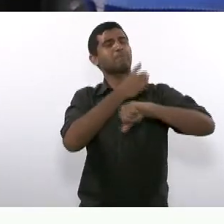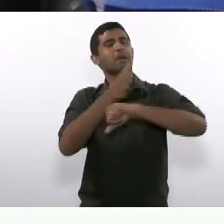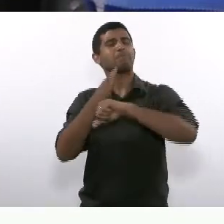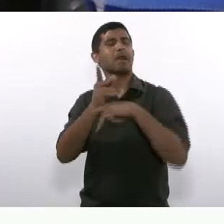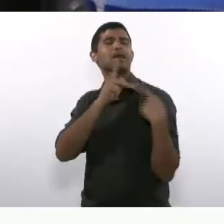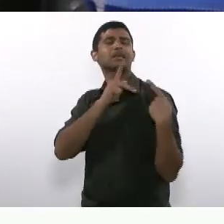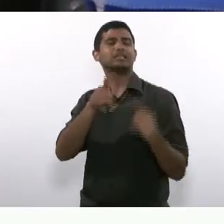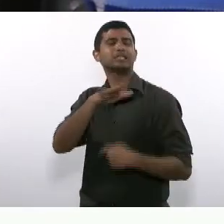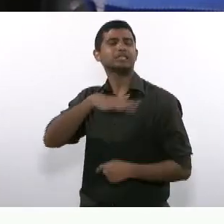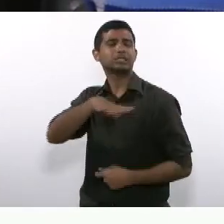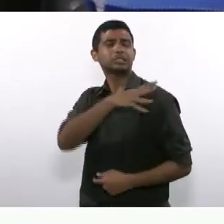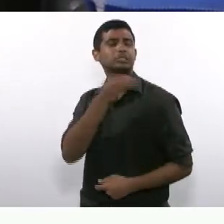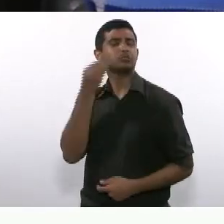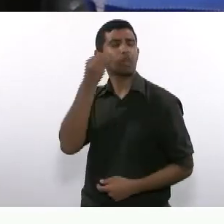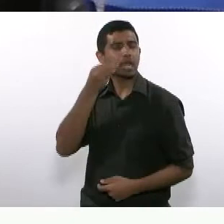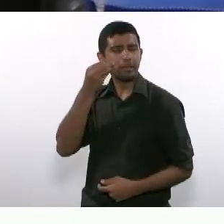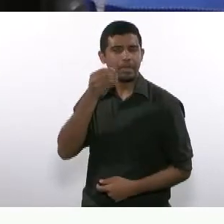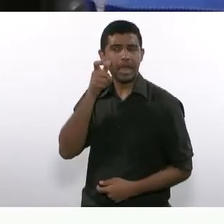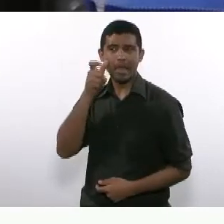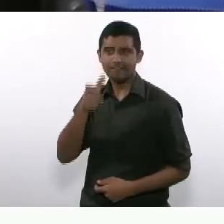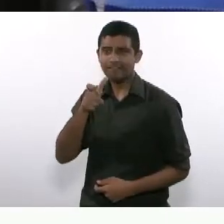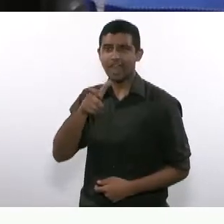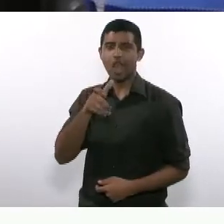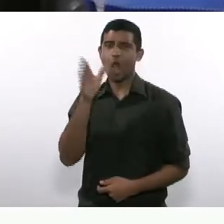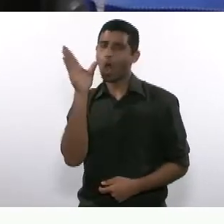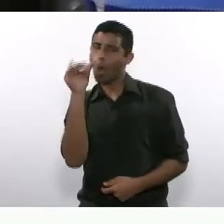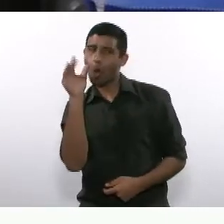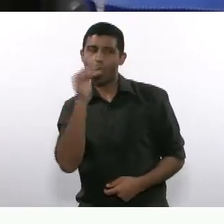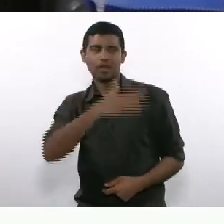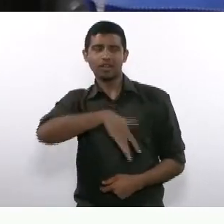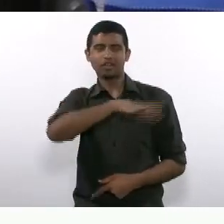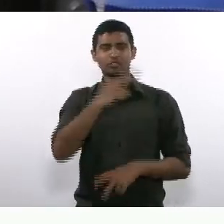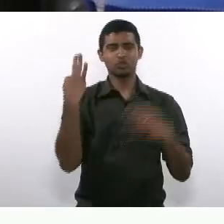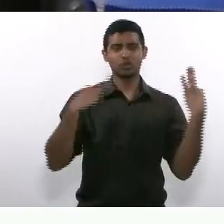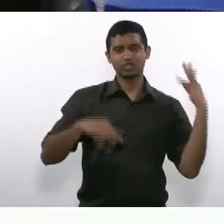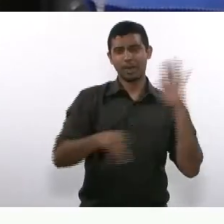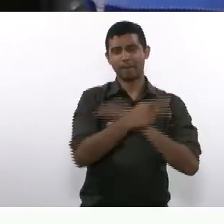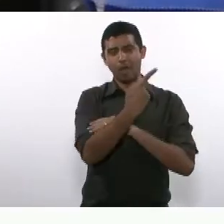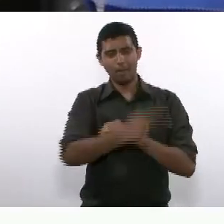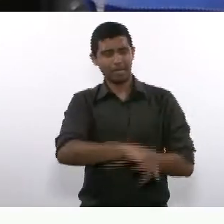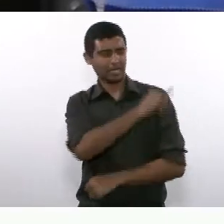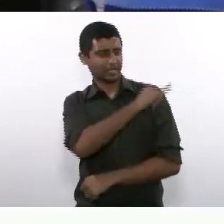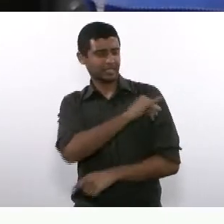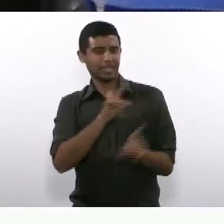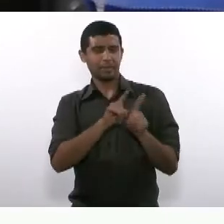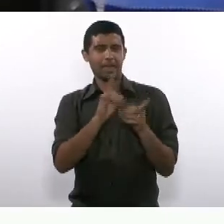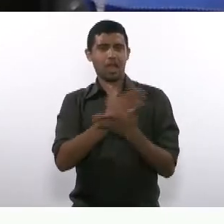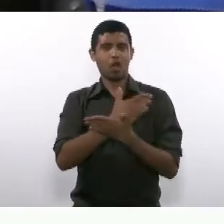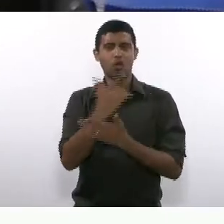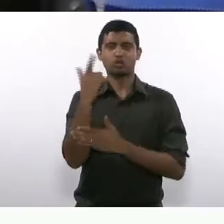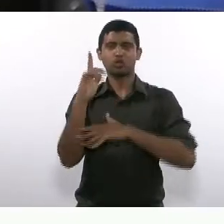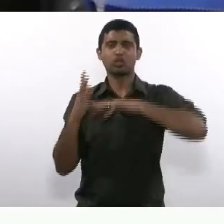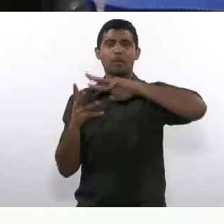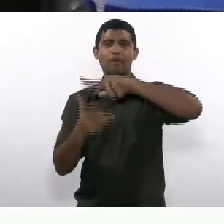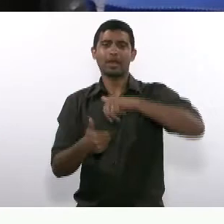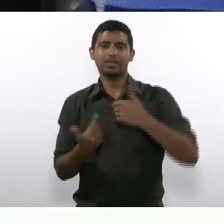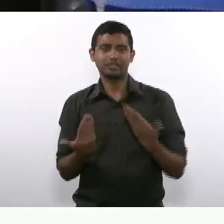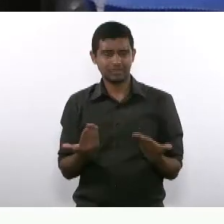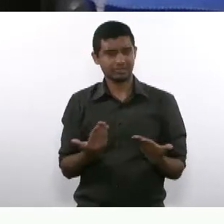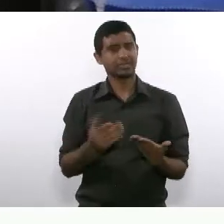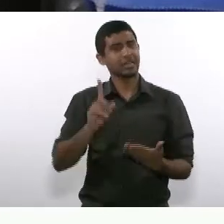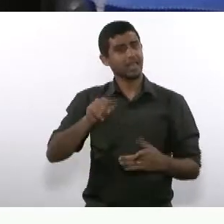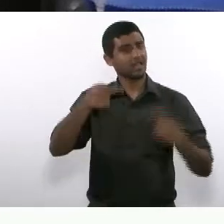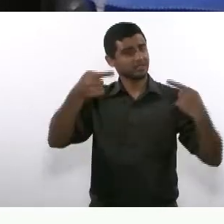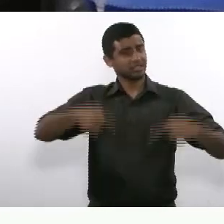ser experimentada por todos os turistas locais, nacionais e internacionais, que se faz como nosso